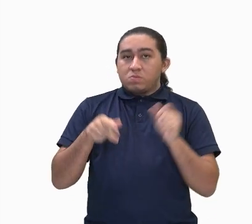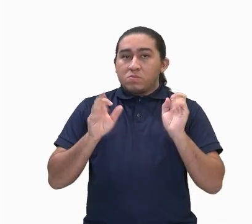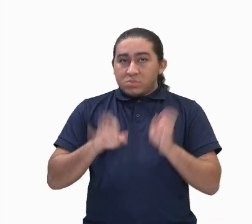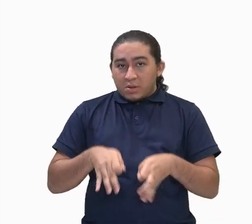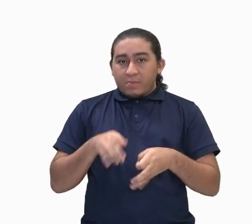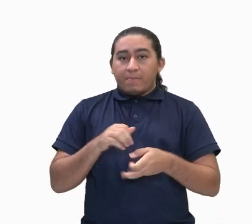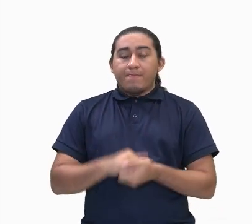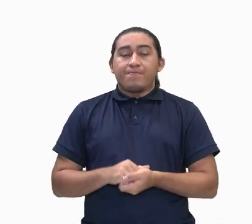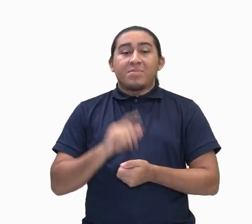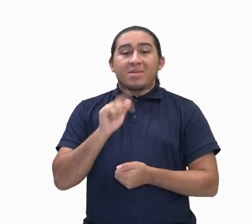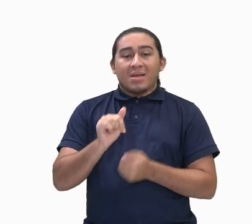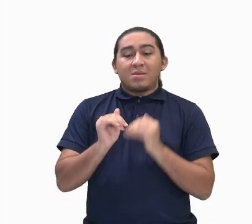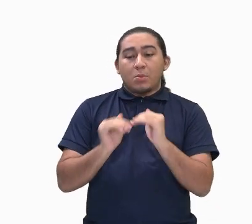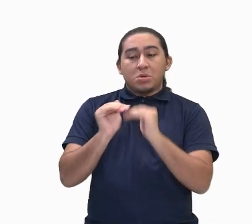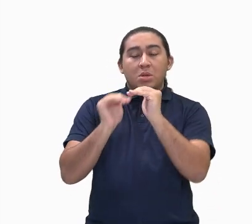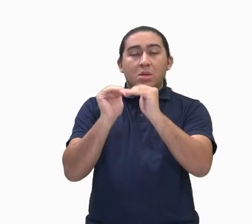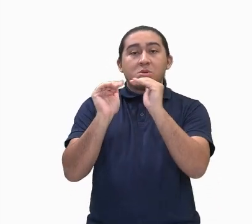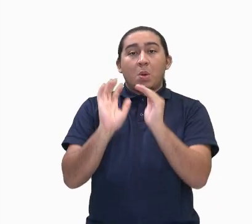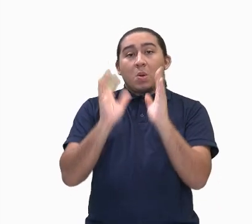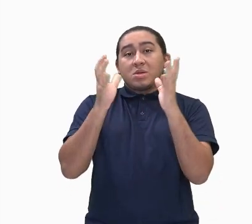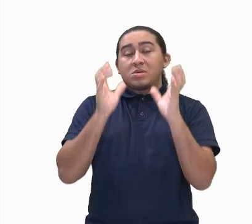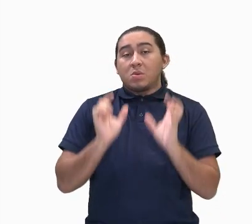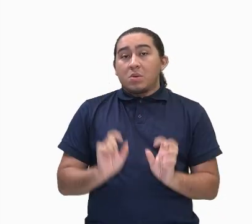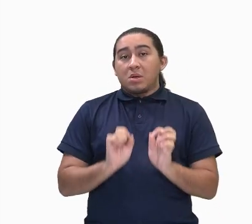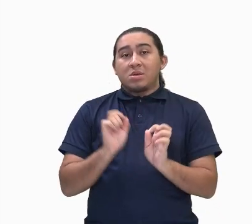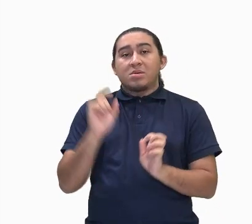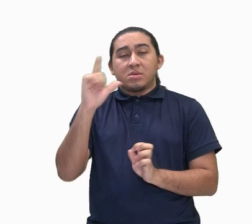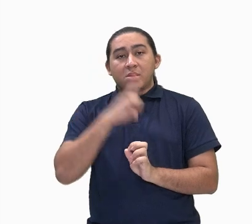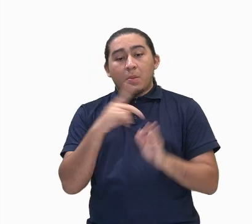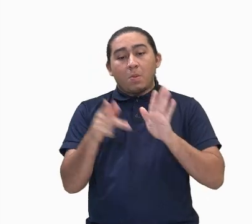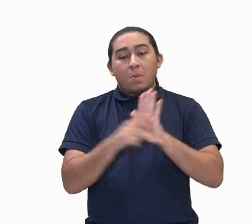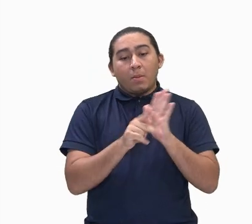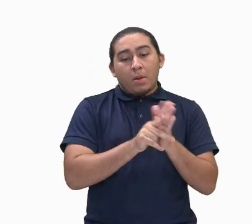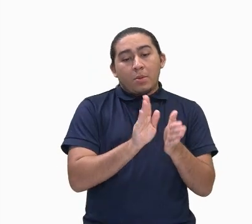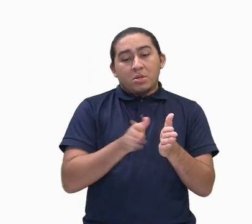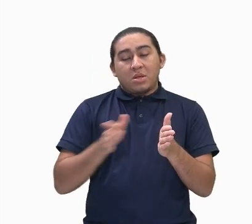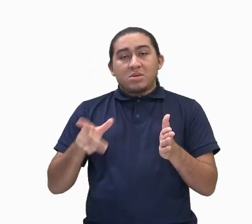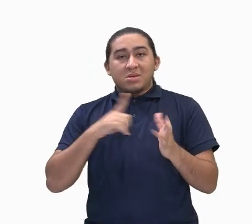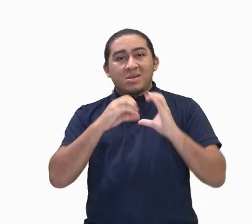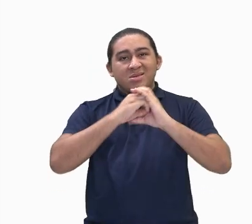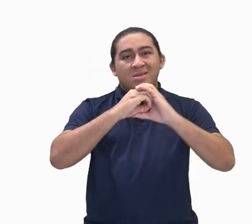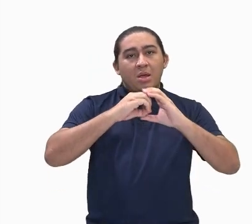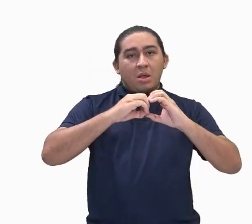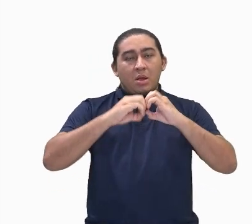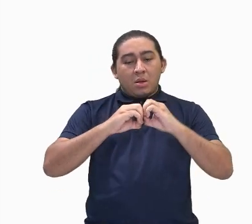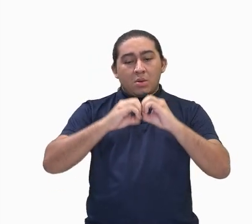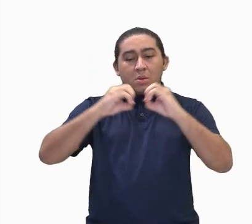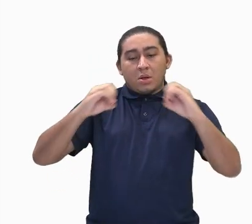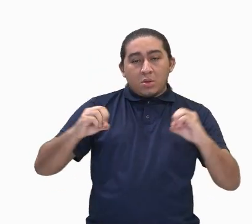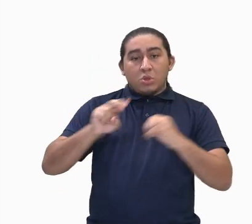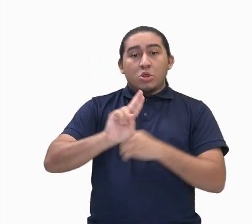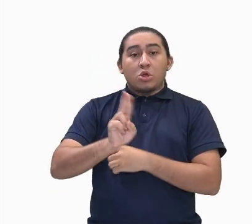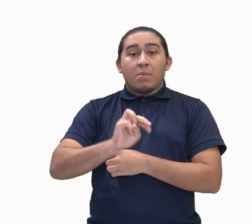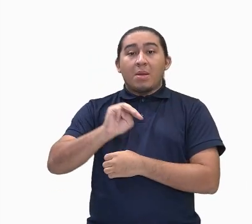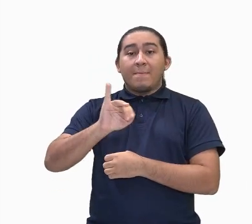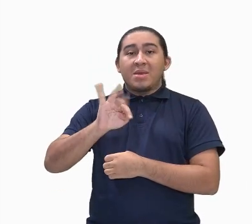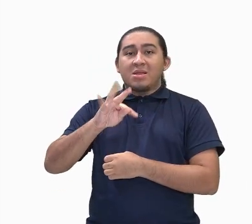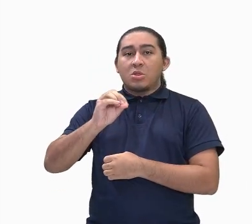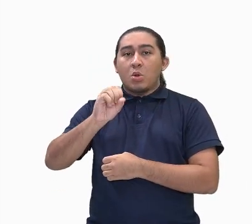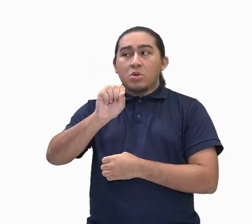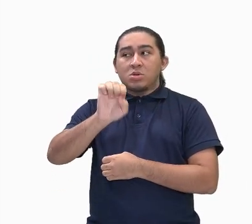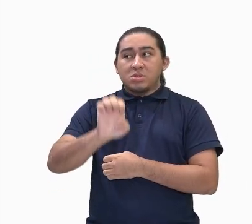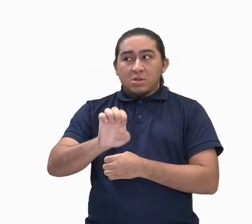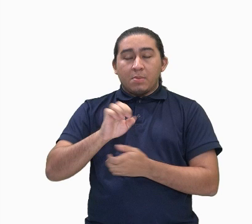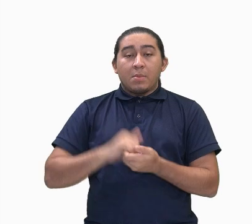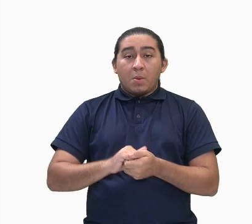Esse processo de renovação ela acontece por um processo de divisão celular que é conhecido como mitose. Tá bom? Então,